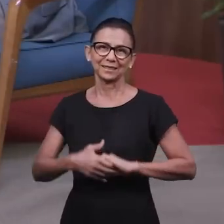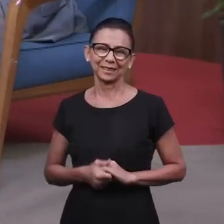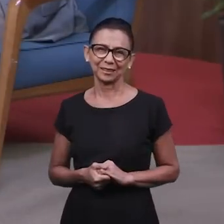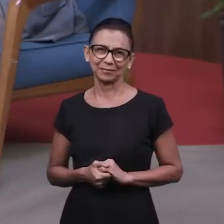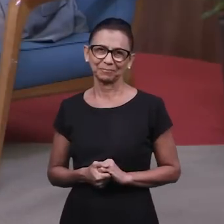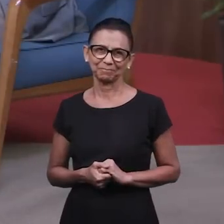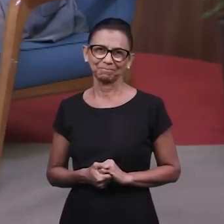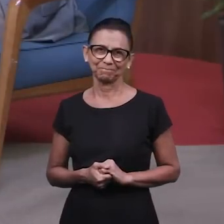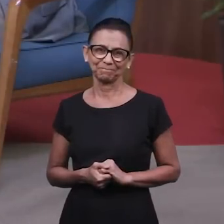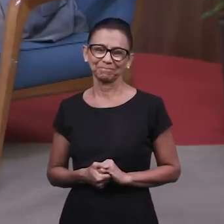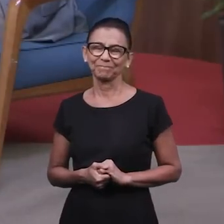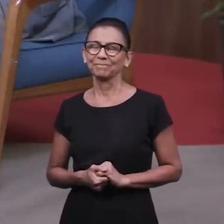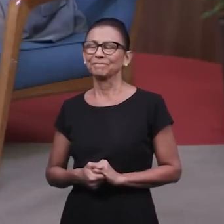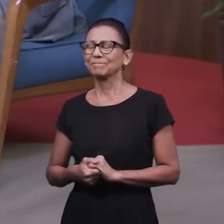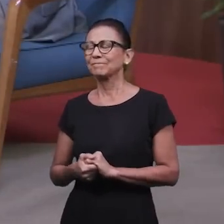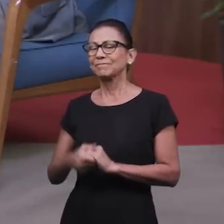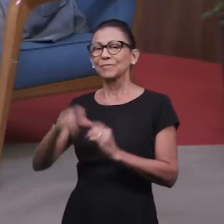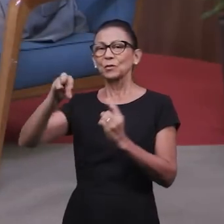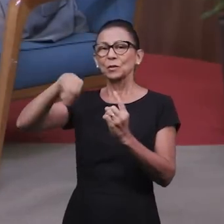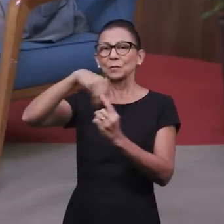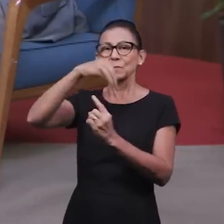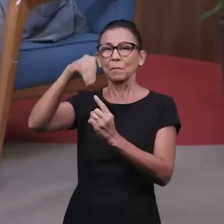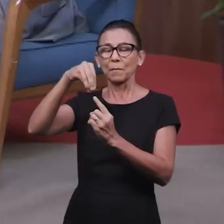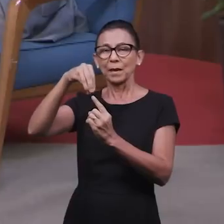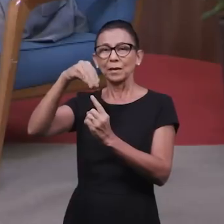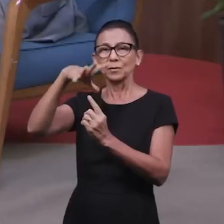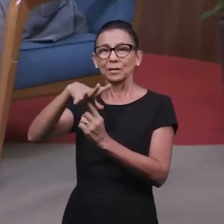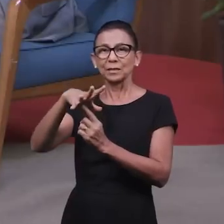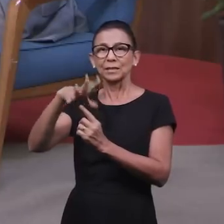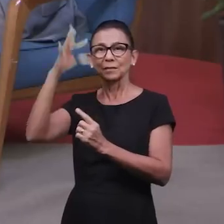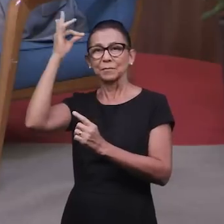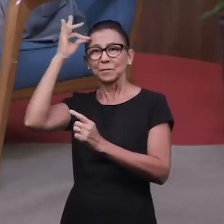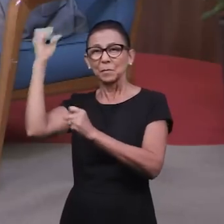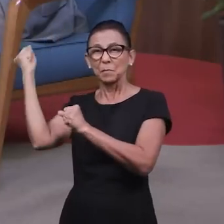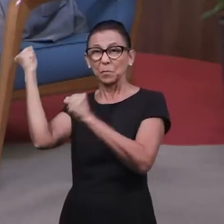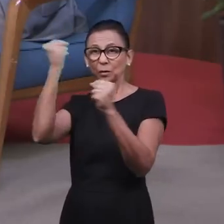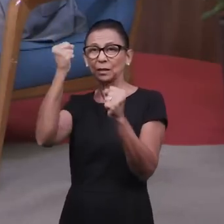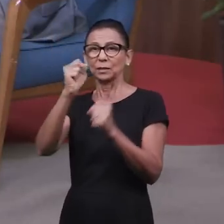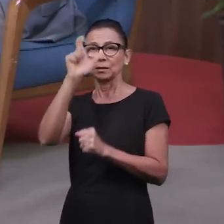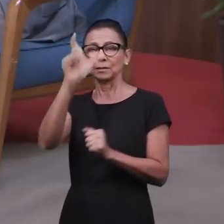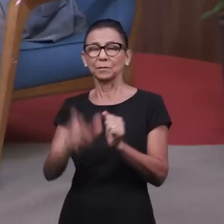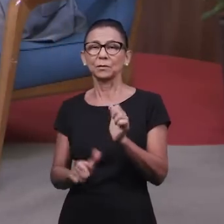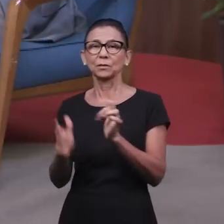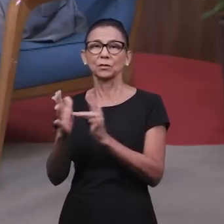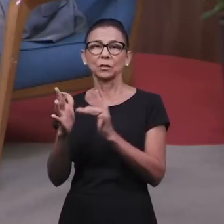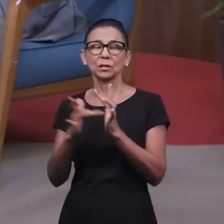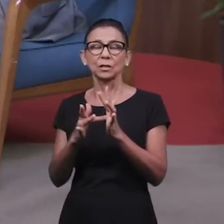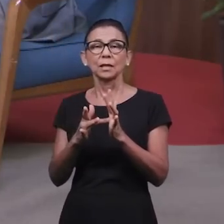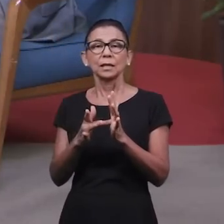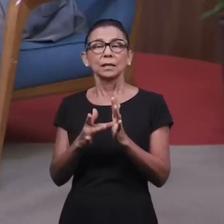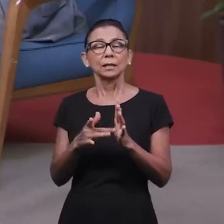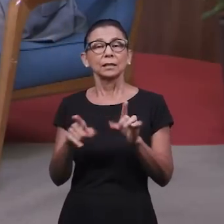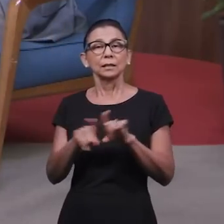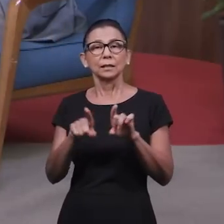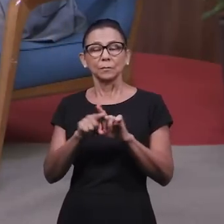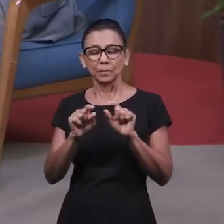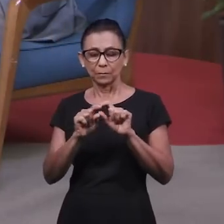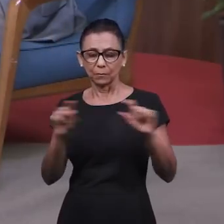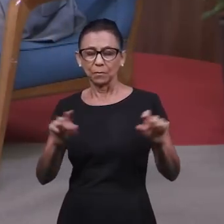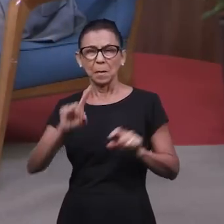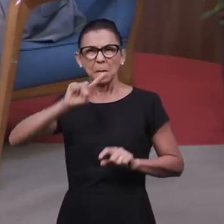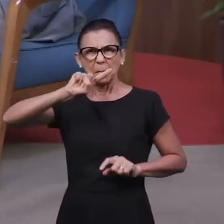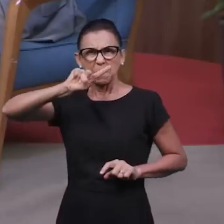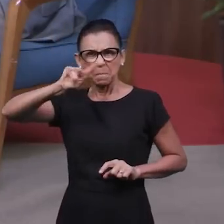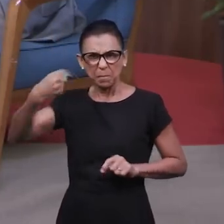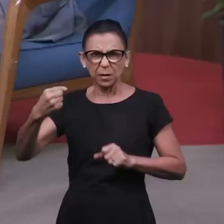que diz a palavra, são poderosas em Cristo Jesus. E essa expressão 1000 escudos, isso é uma